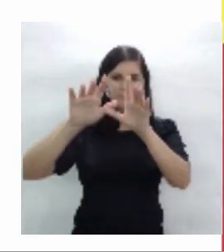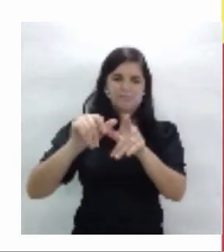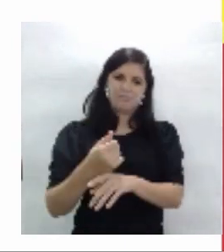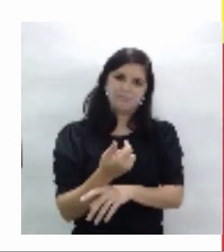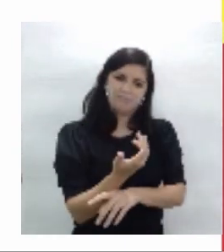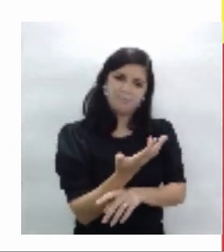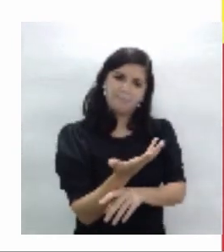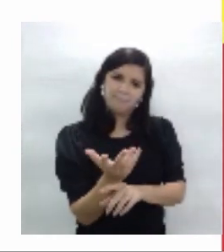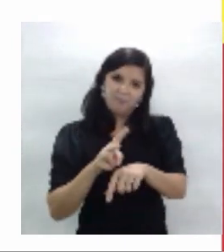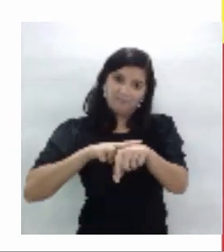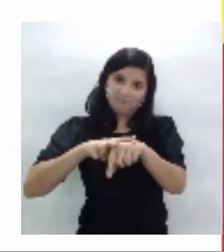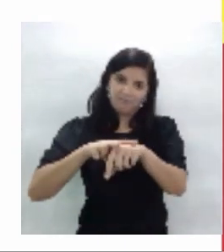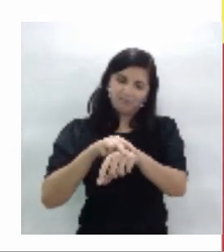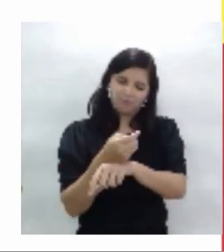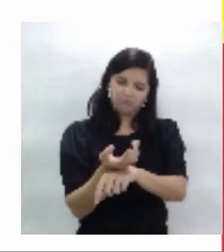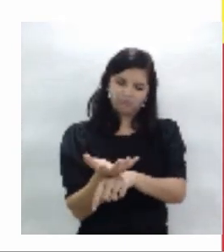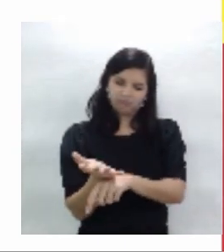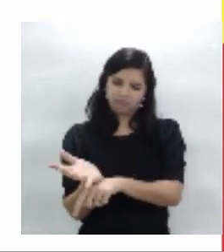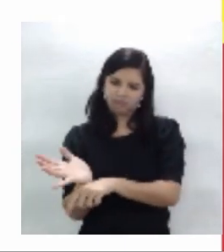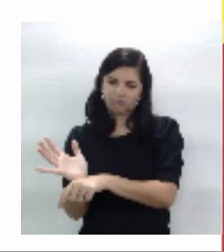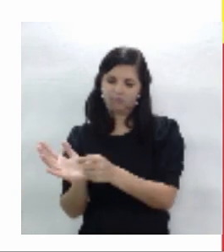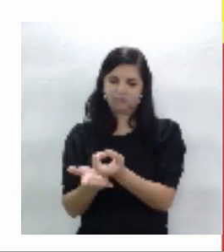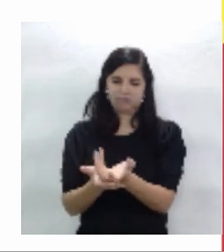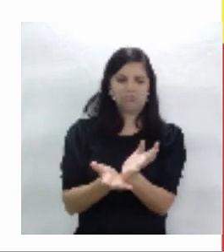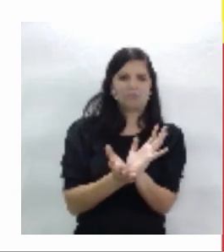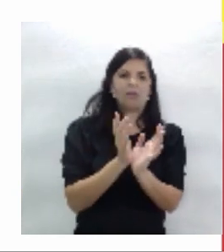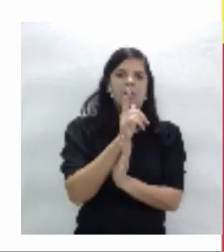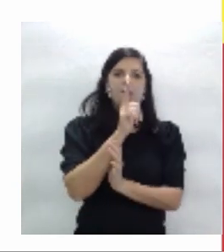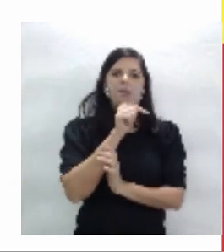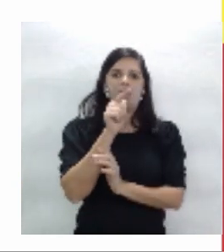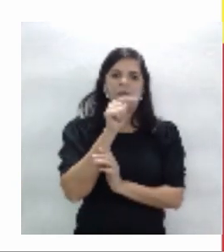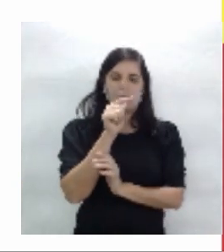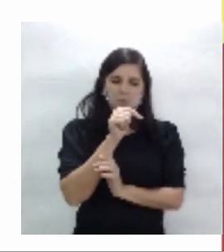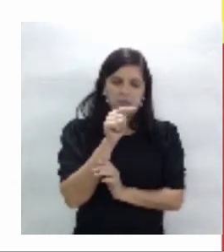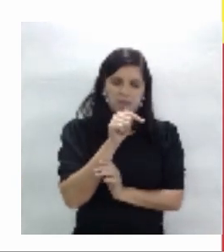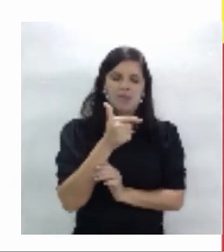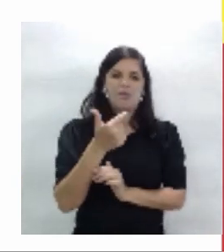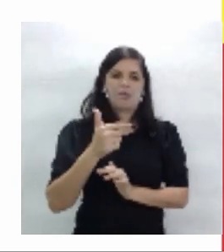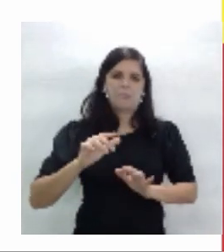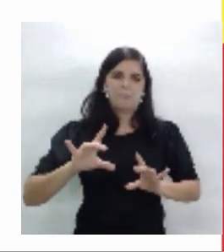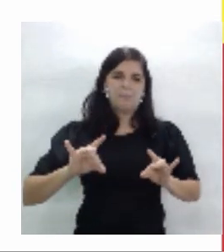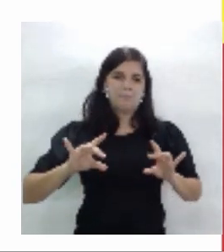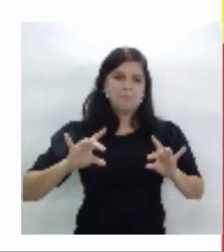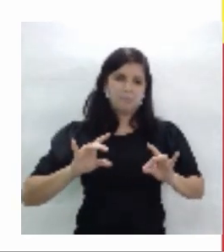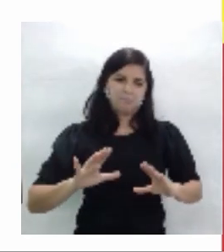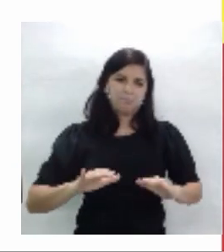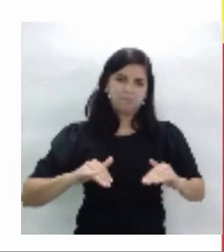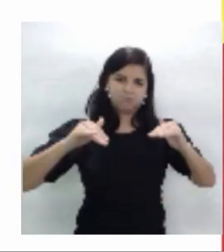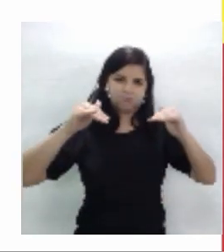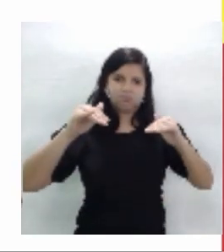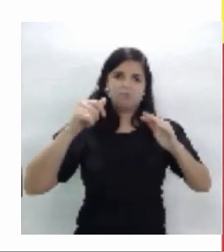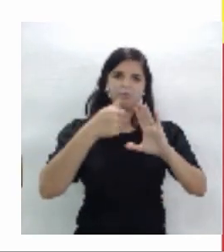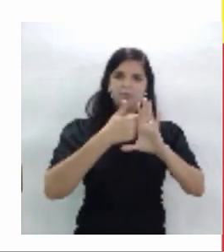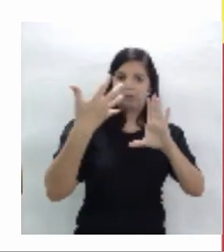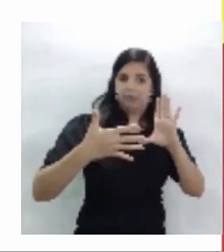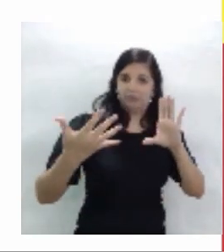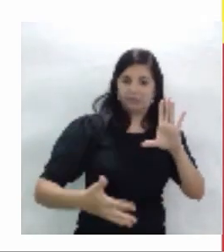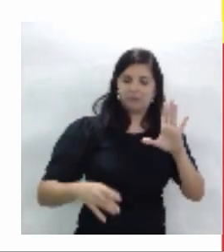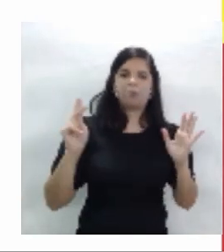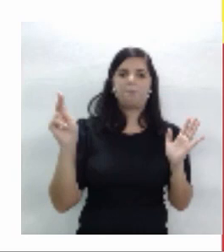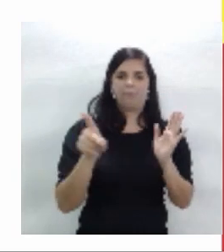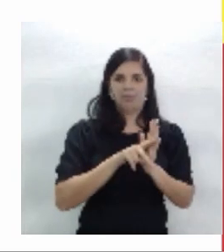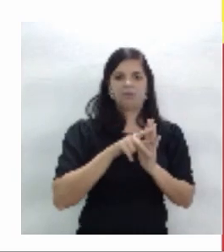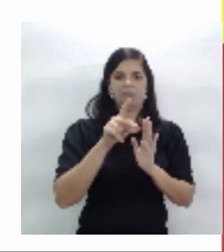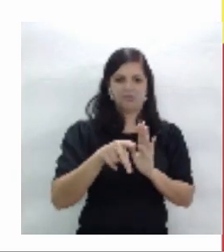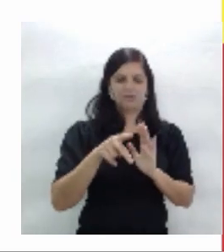plantas, um ambiente aí totalmente alagado. Então, ilustrativamente, essas aí são características do ambiente